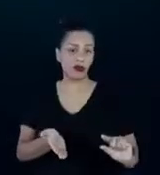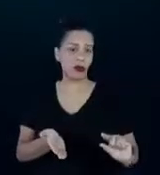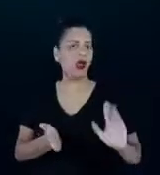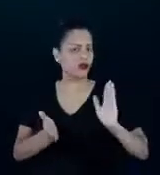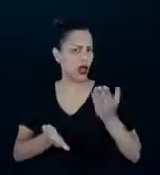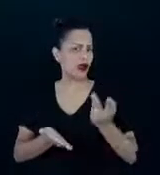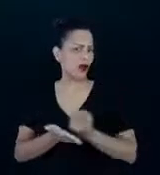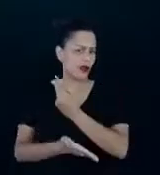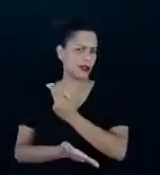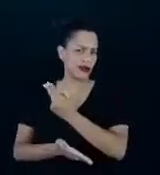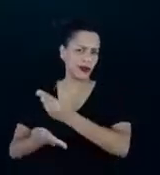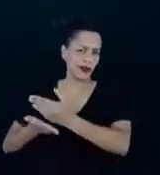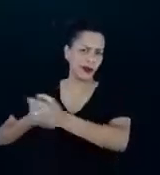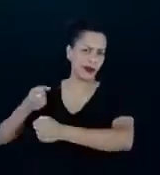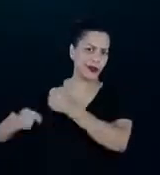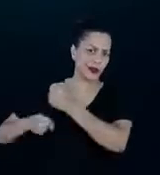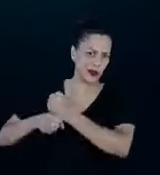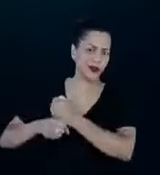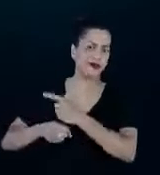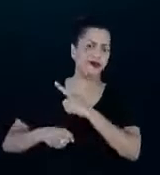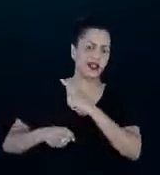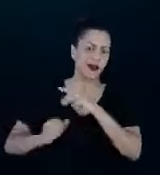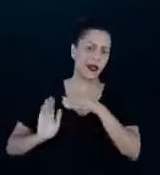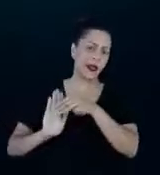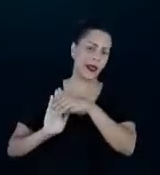ano, com a medida provisória,